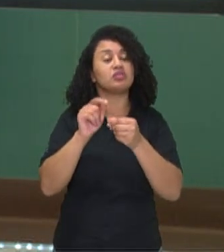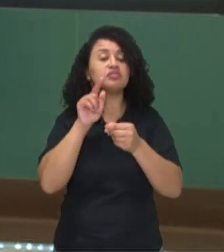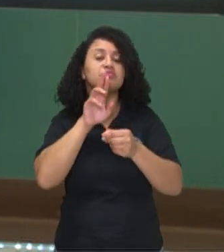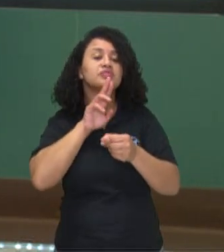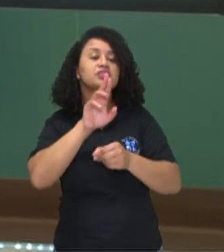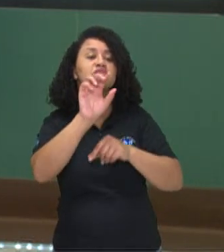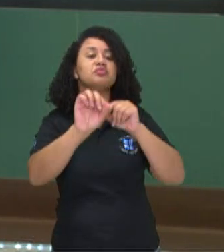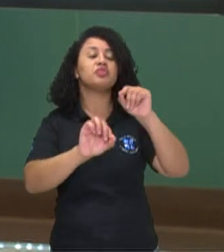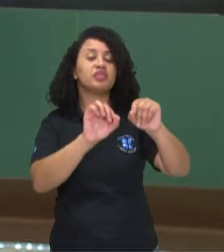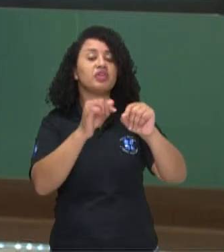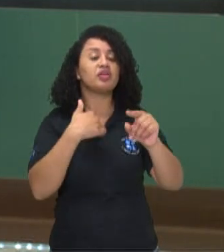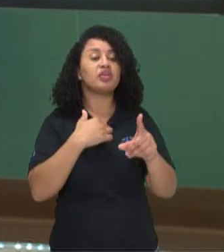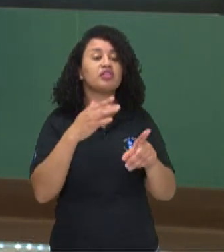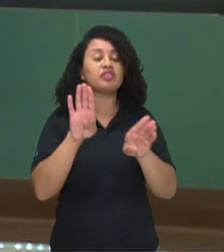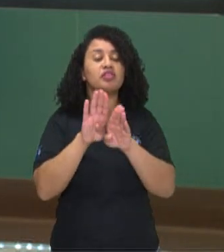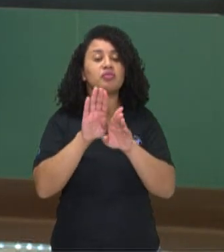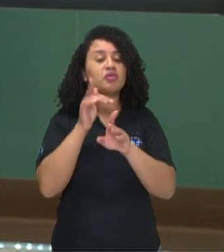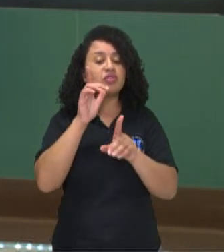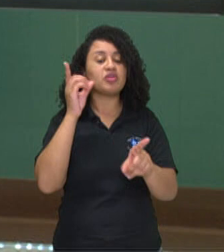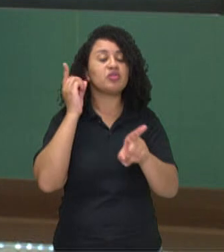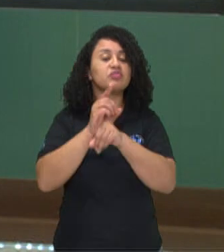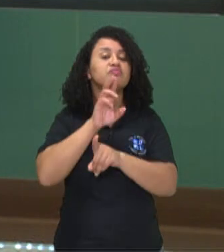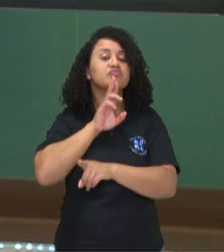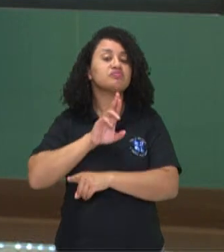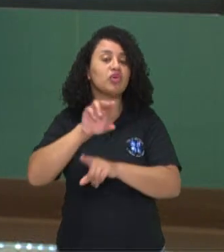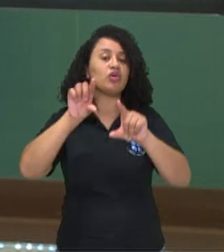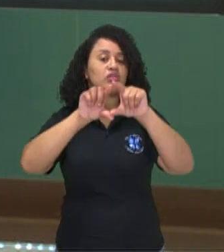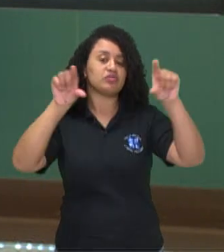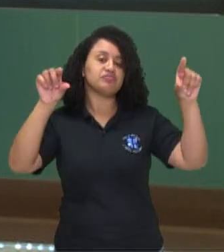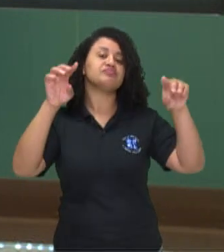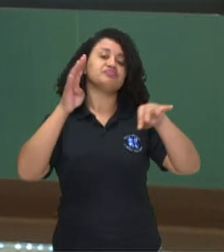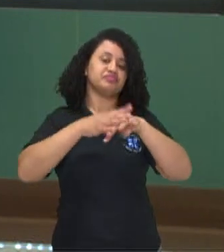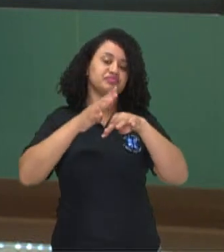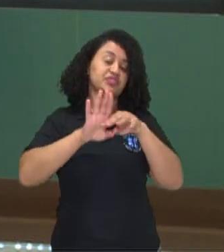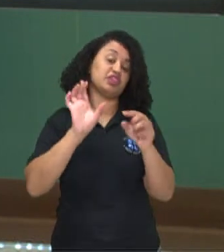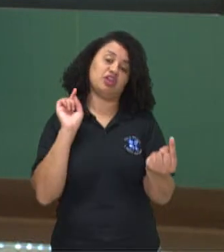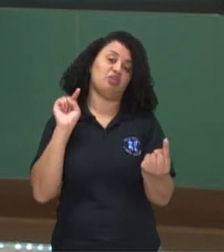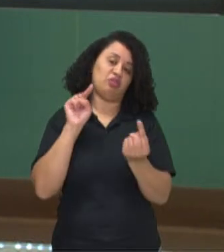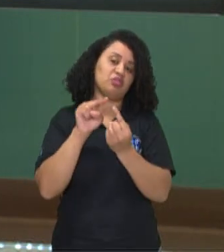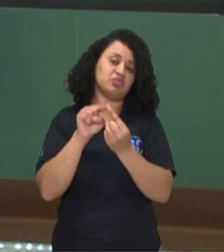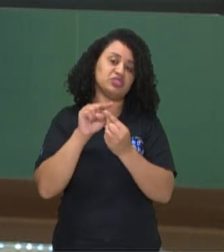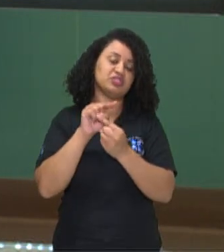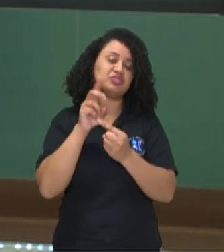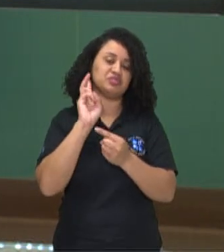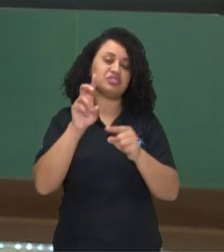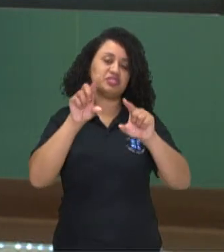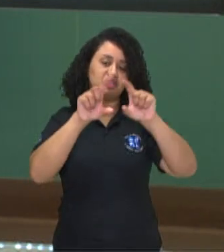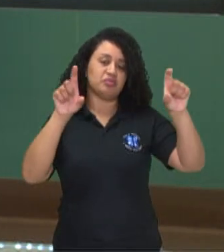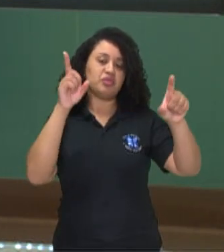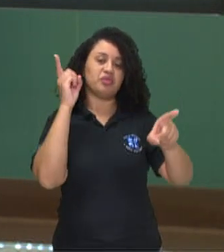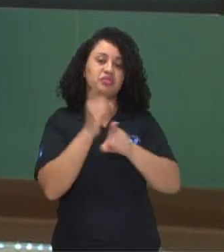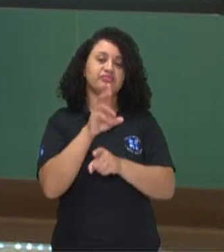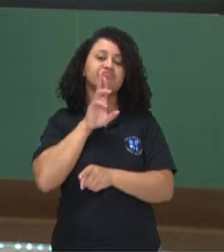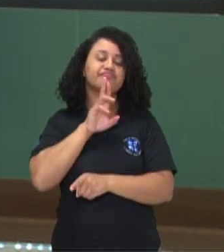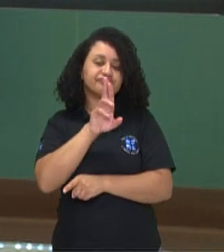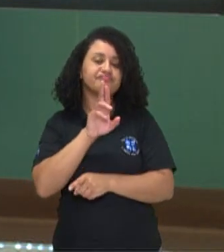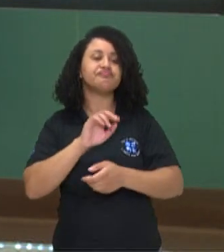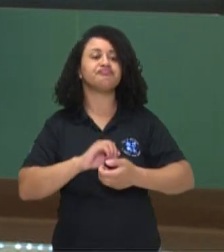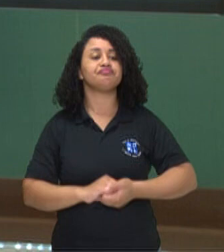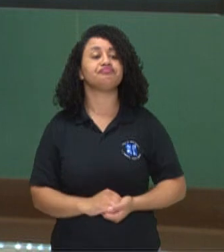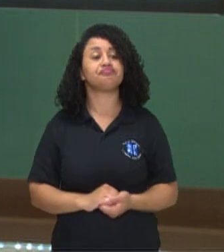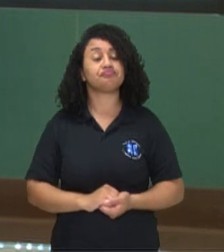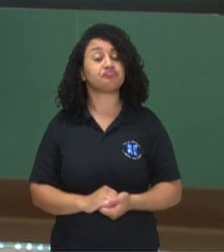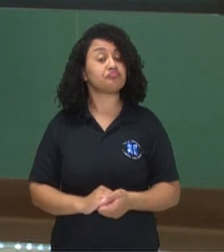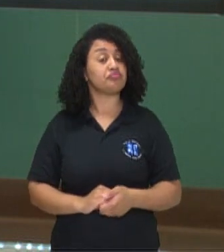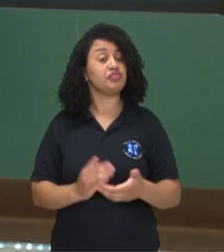equação e encontrar a solução da equação, que é o objetivo de toda a equação, ok? Dos probleminhas.